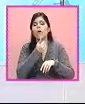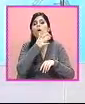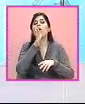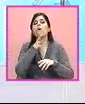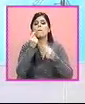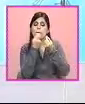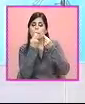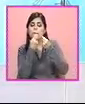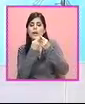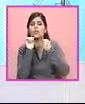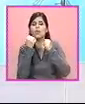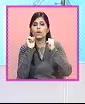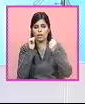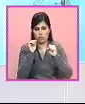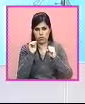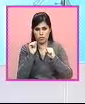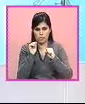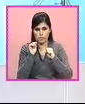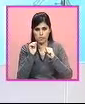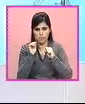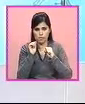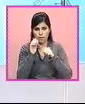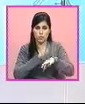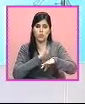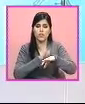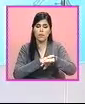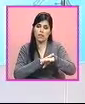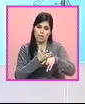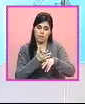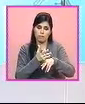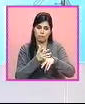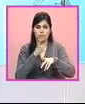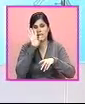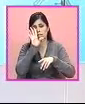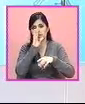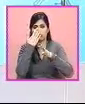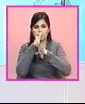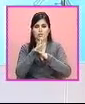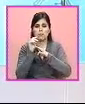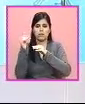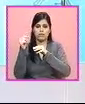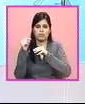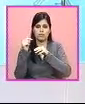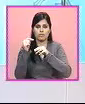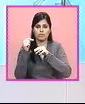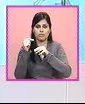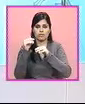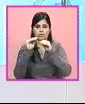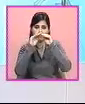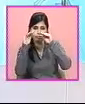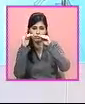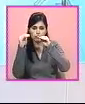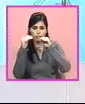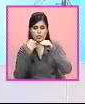nervo inerva. Ou seja, se ela estiver alojado aqui neste nível, vai-se manifestar depois no